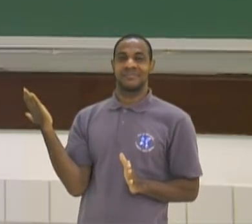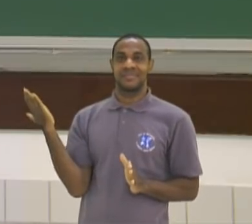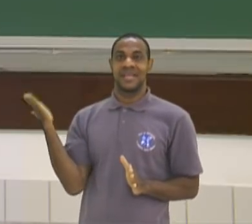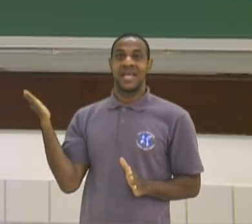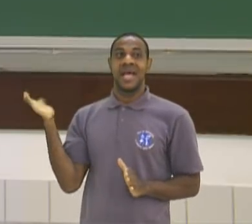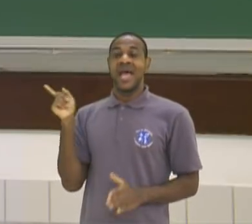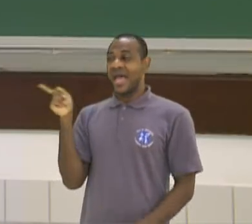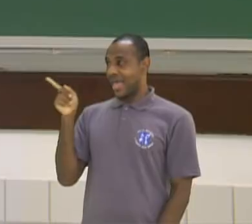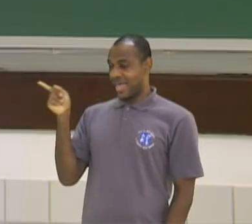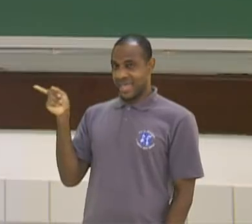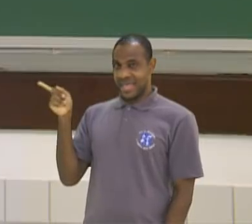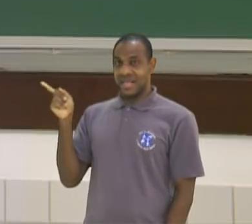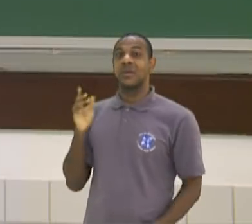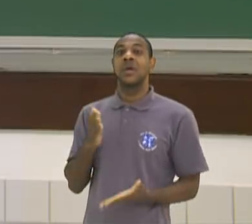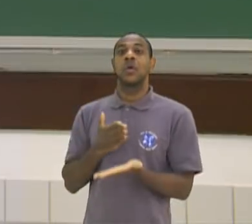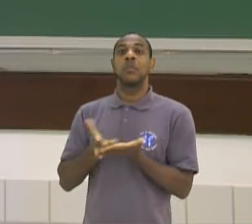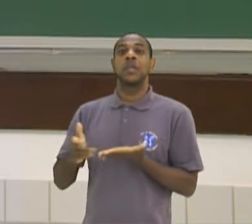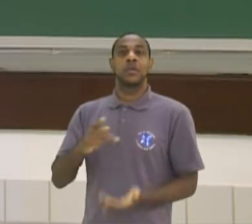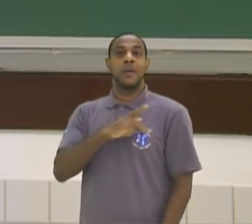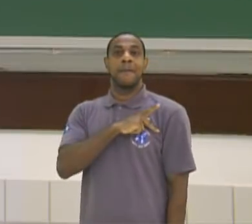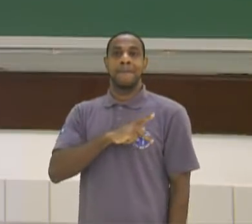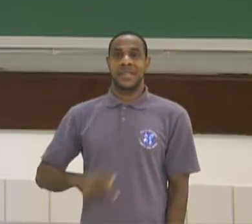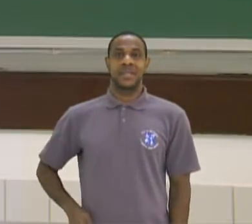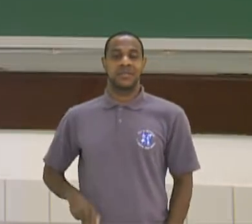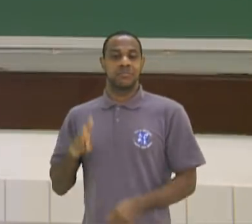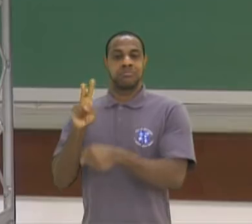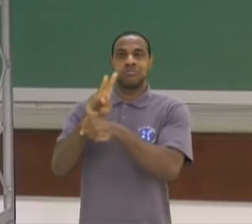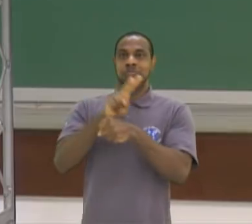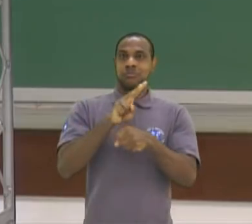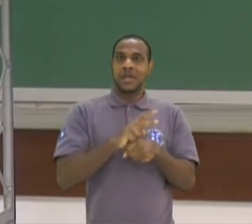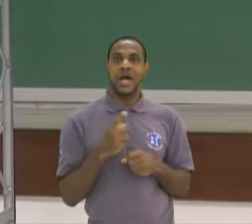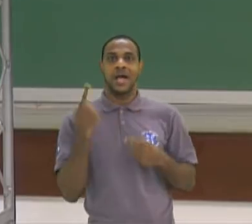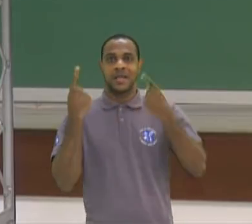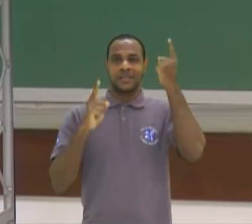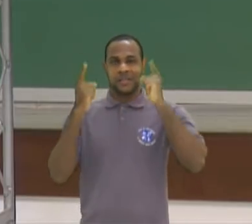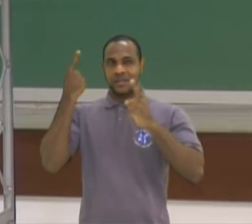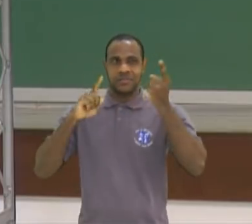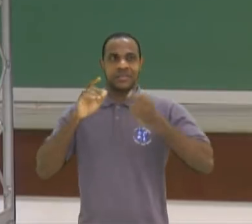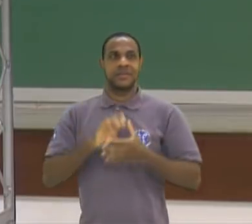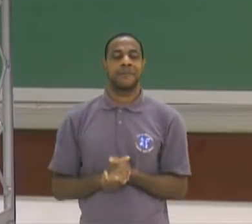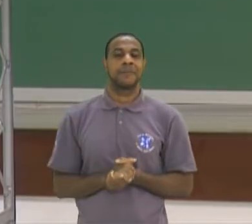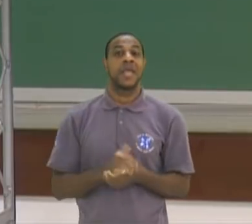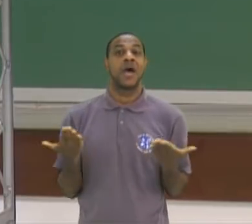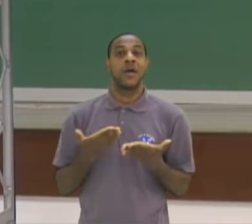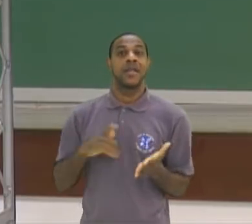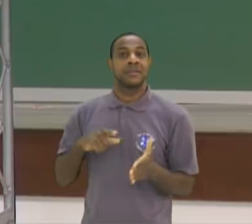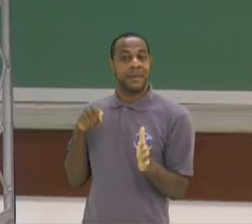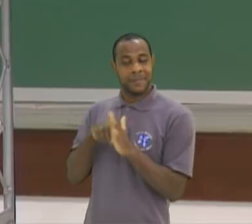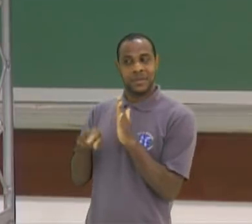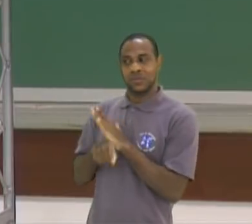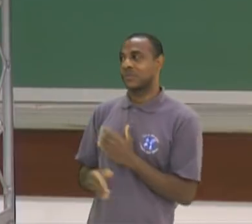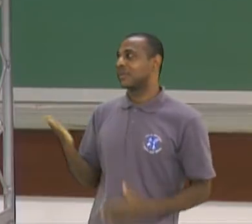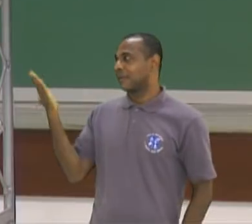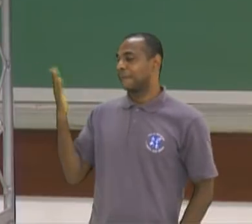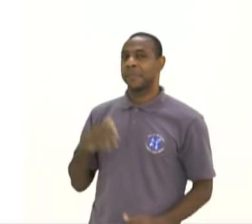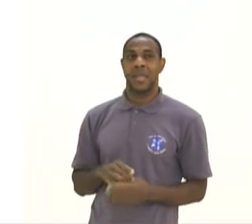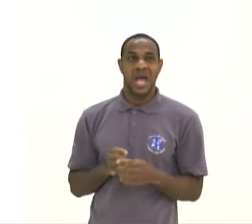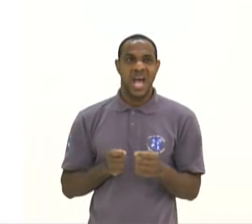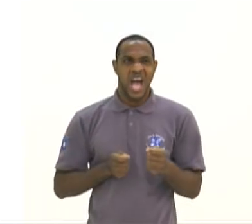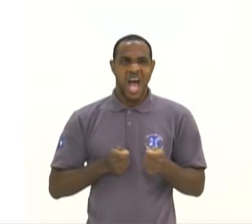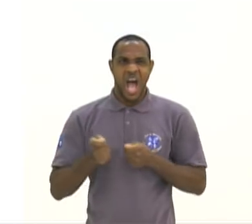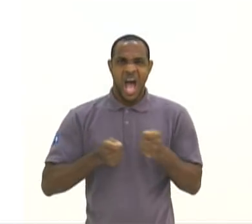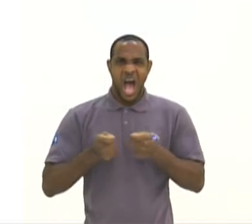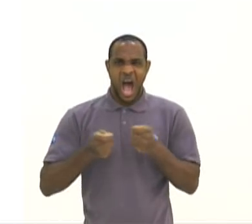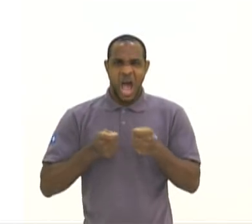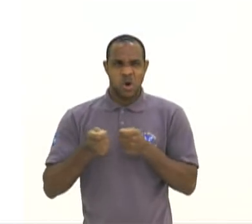Salvador Allende. Tranquilo até aí? Então, tem quiz para você responder. A economia do Chile é